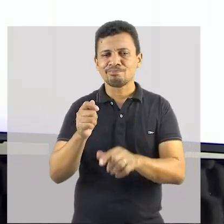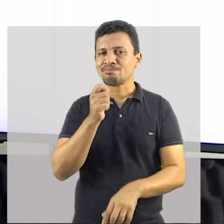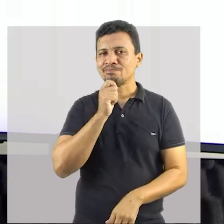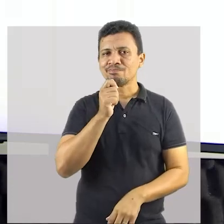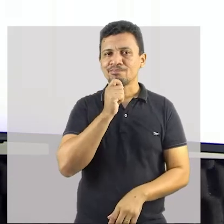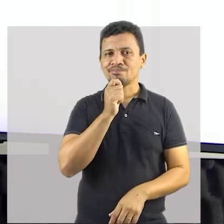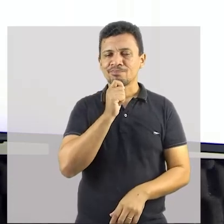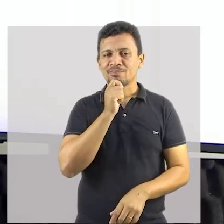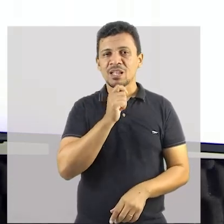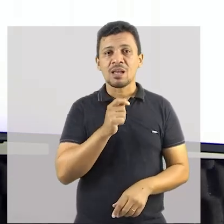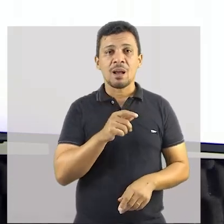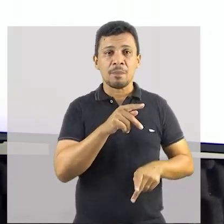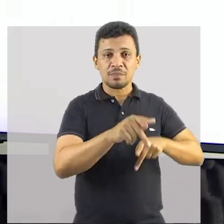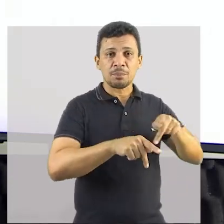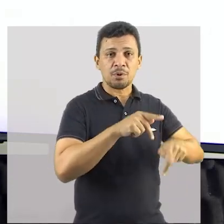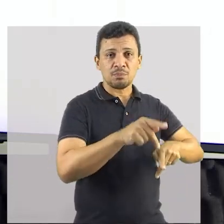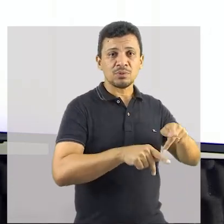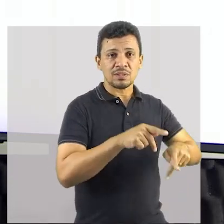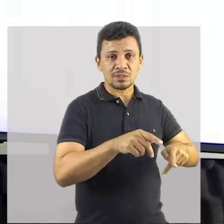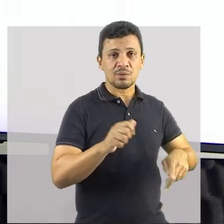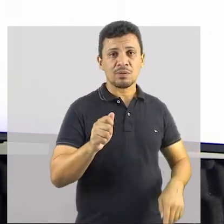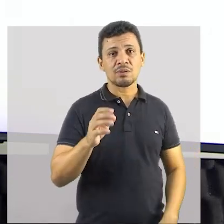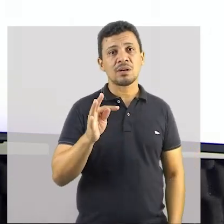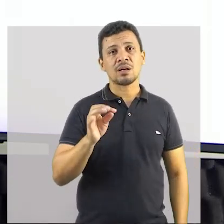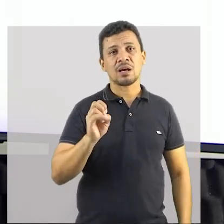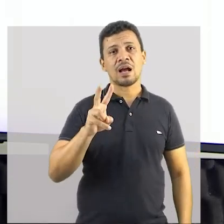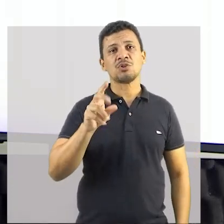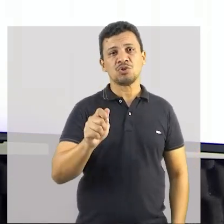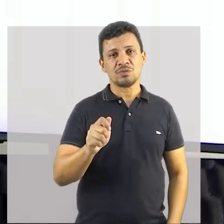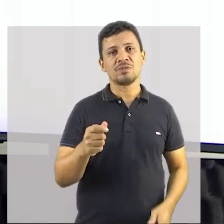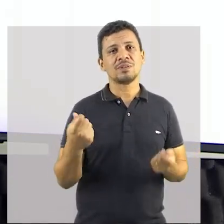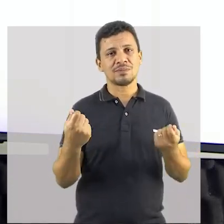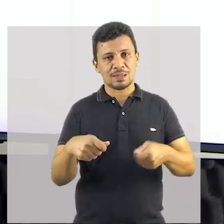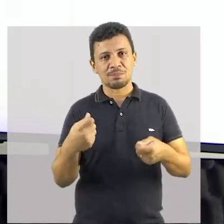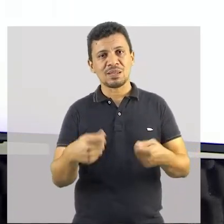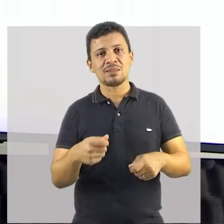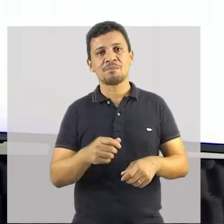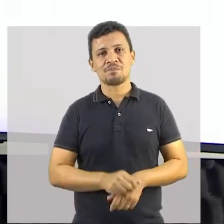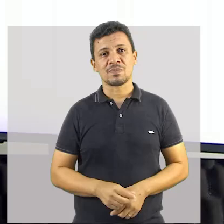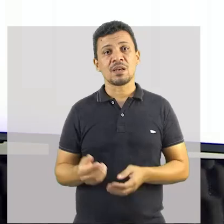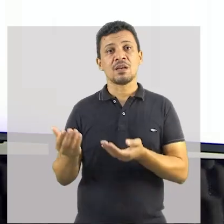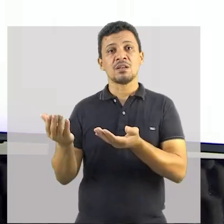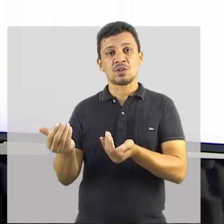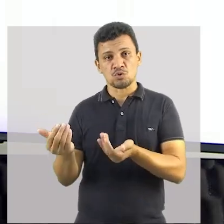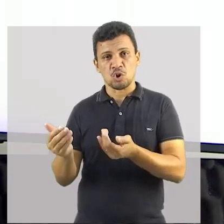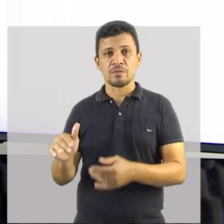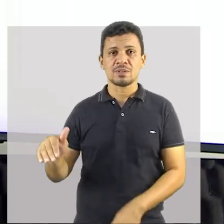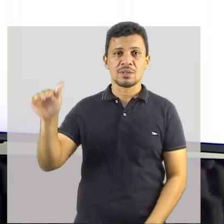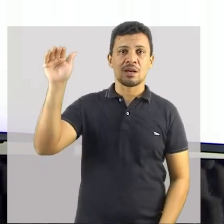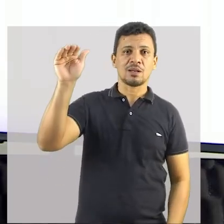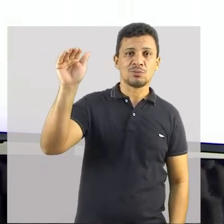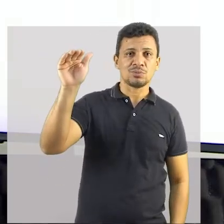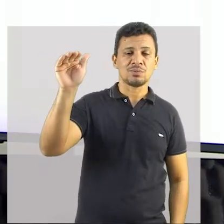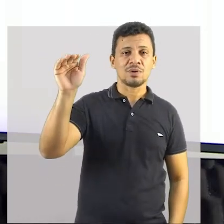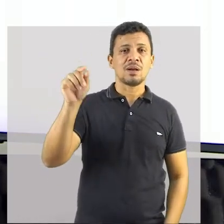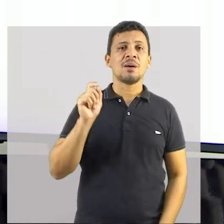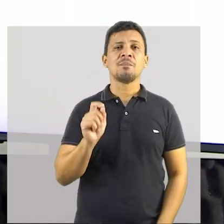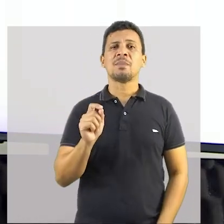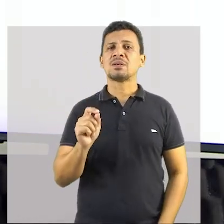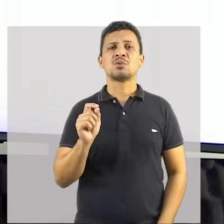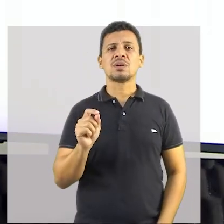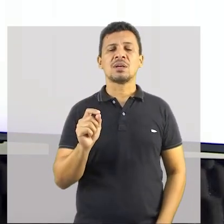isso, eles dependem da população economicamente ativa, tá? Eles são jovens, eles são adultos, mas entram